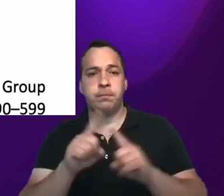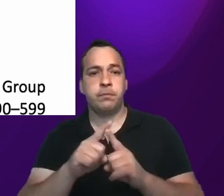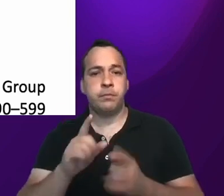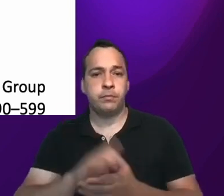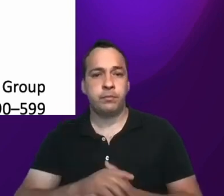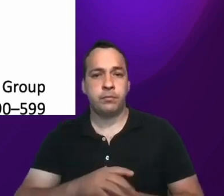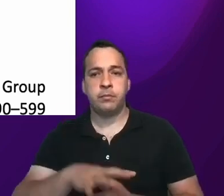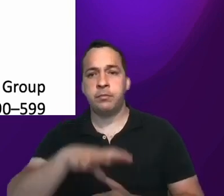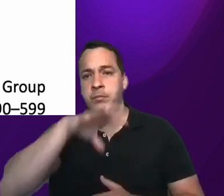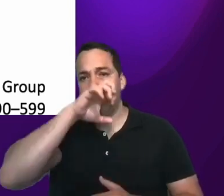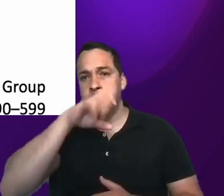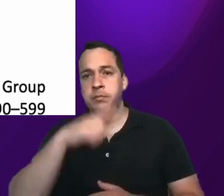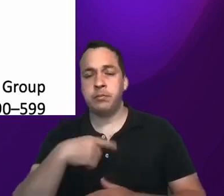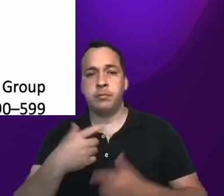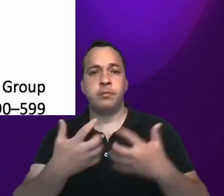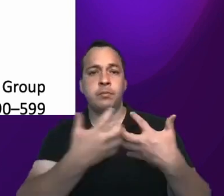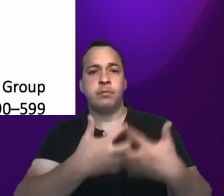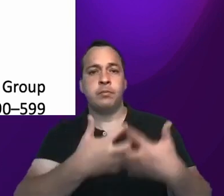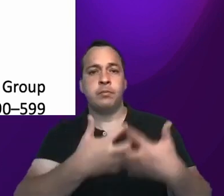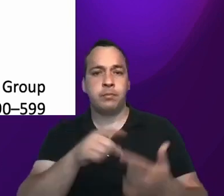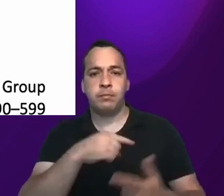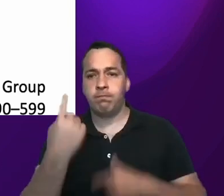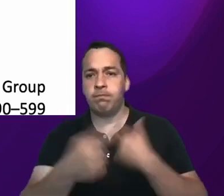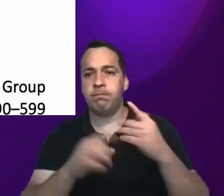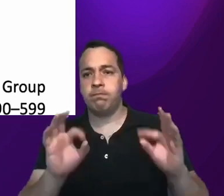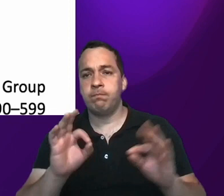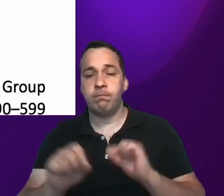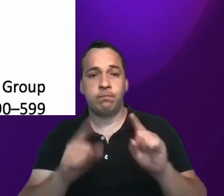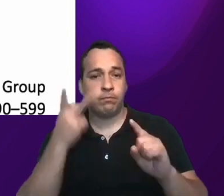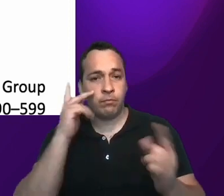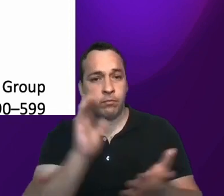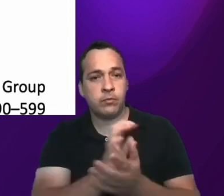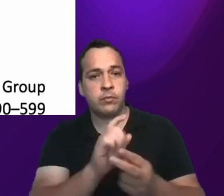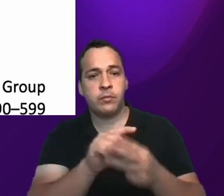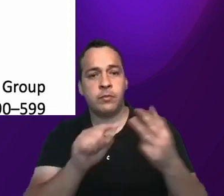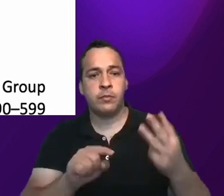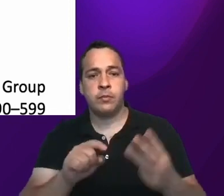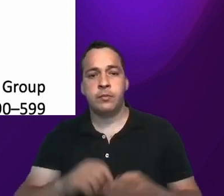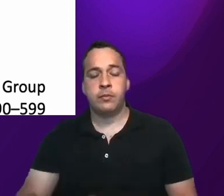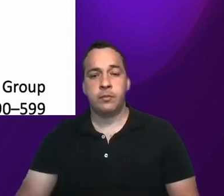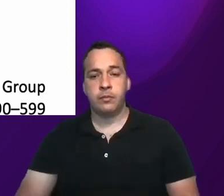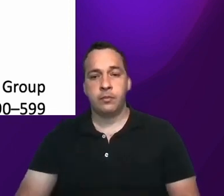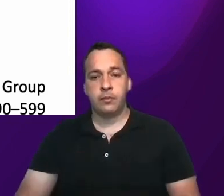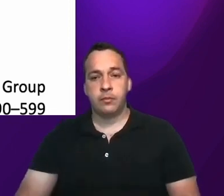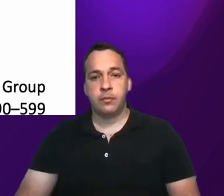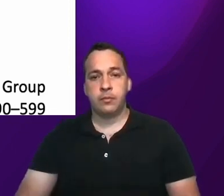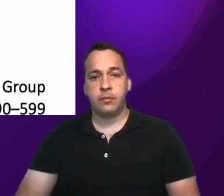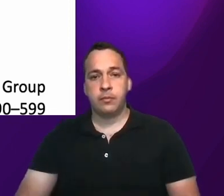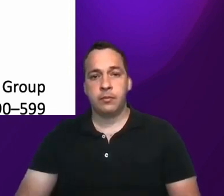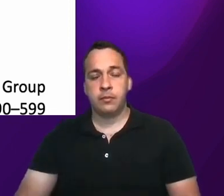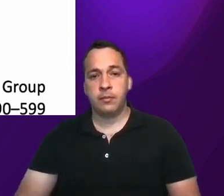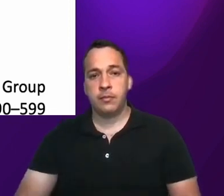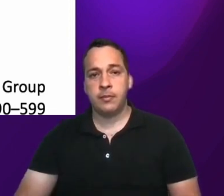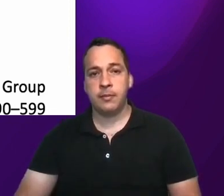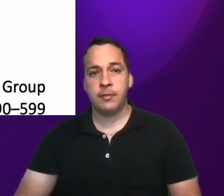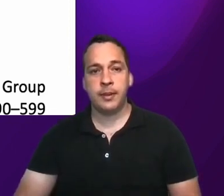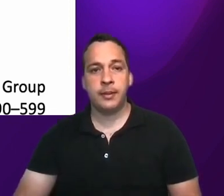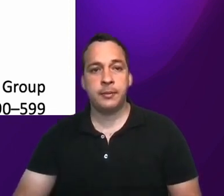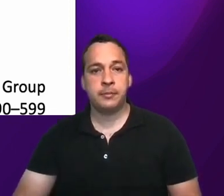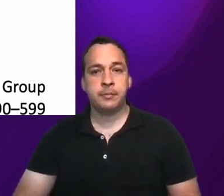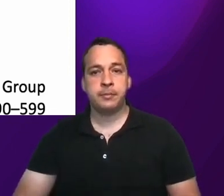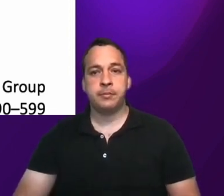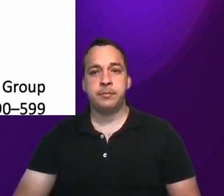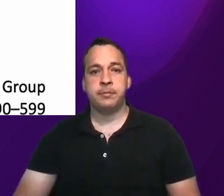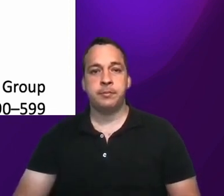na mortalidade, né, nesses 3 grupos de pacientes. Então, esse é um estudo que a gente tem para albumina